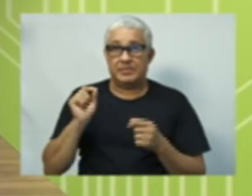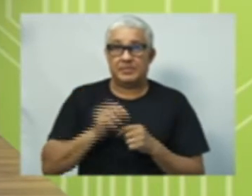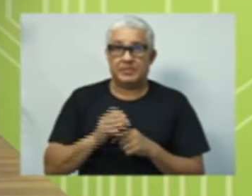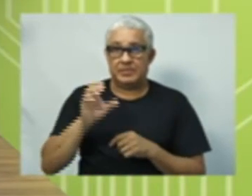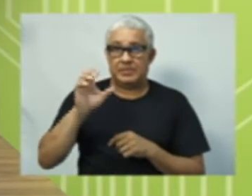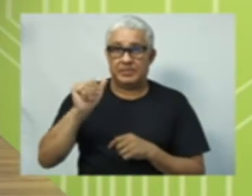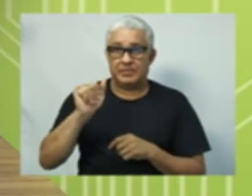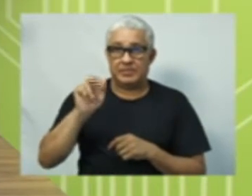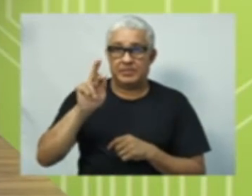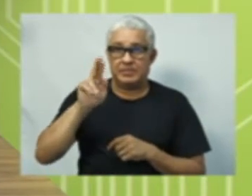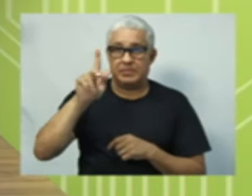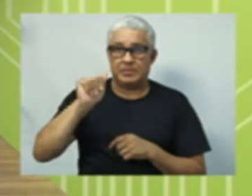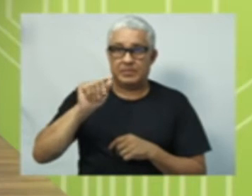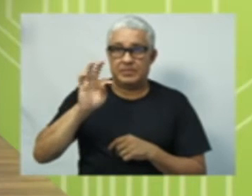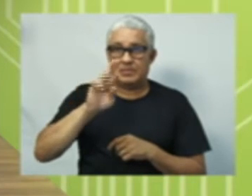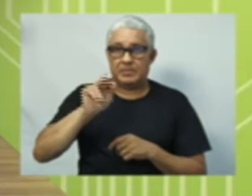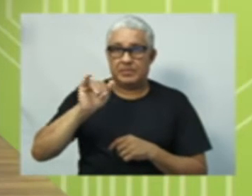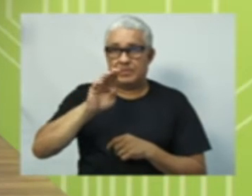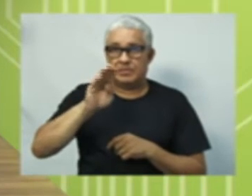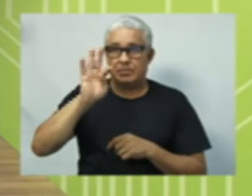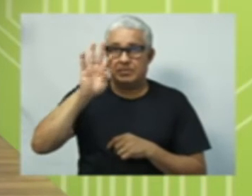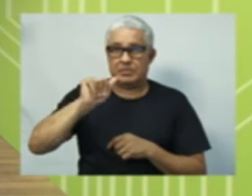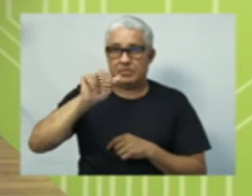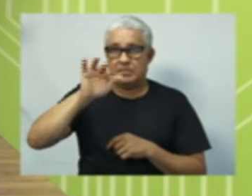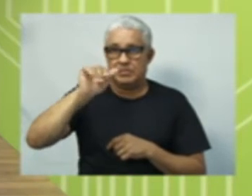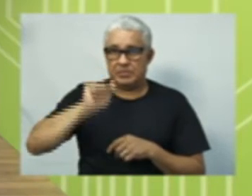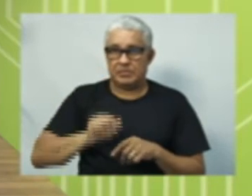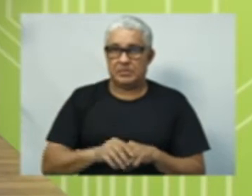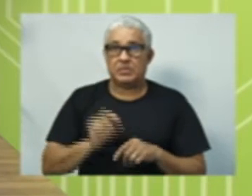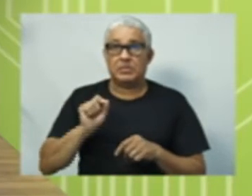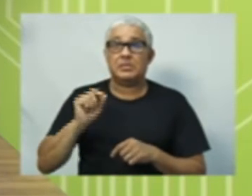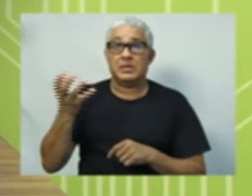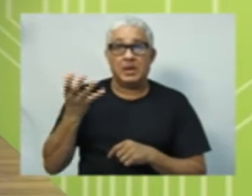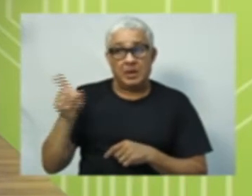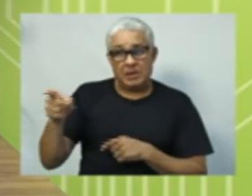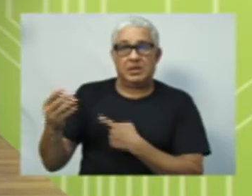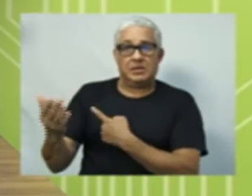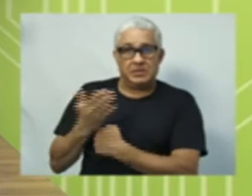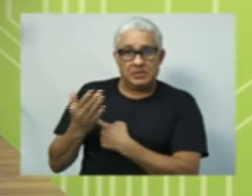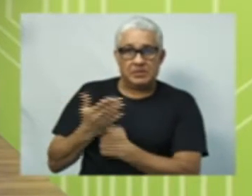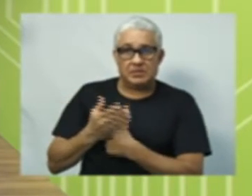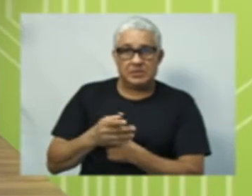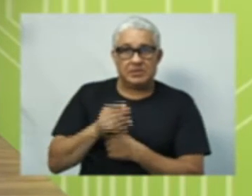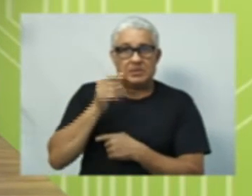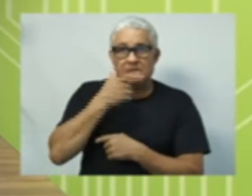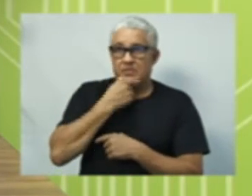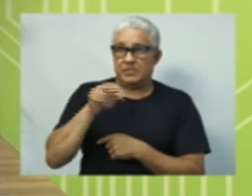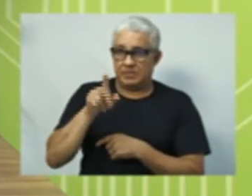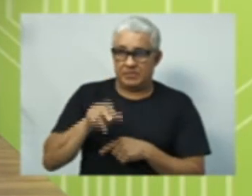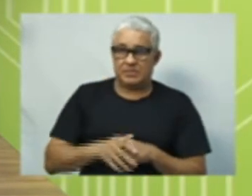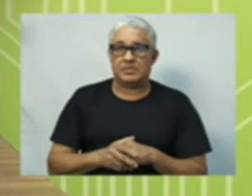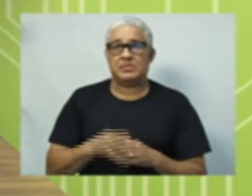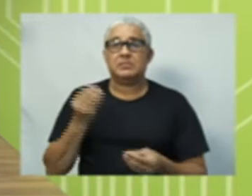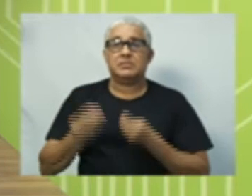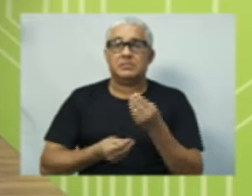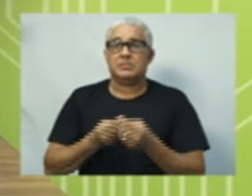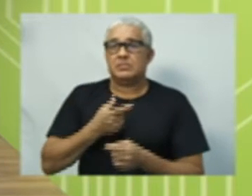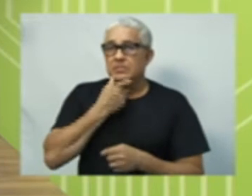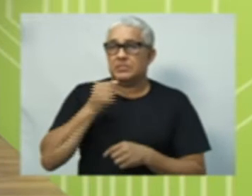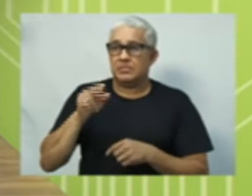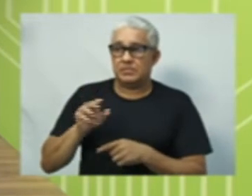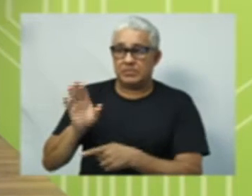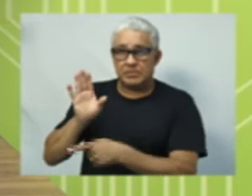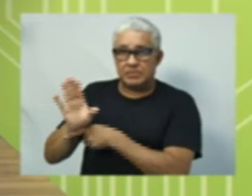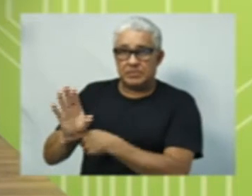carga tributária. O que ele está querendo? Ele está querendo ajuda. Ajuda ali do seu irmão. E como que o irmão ofereceu essa